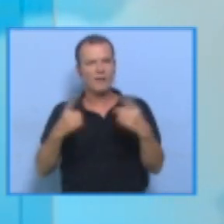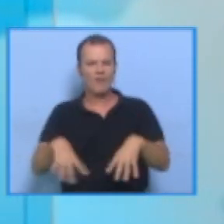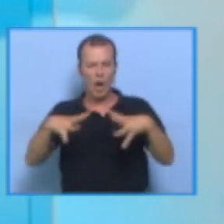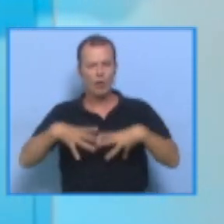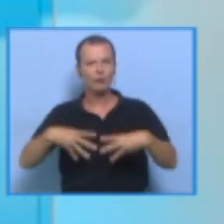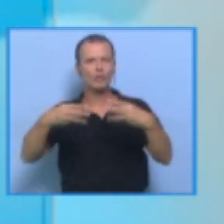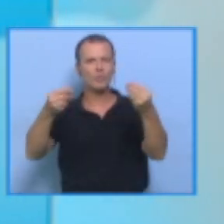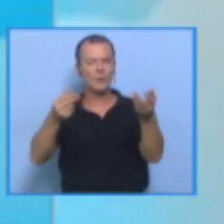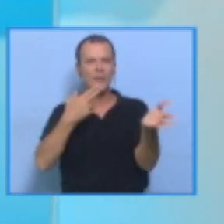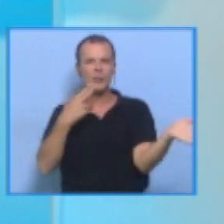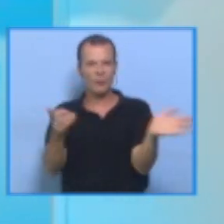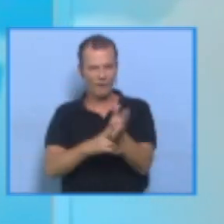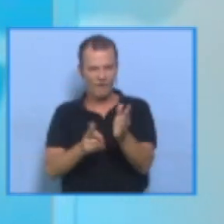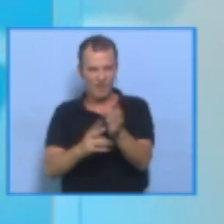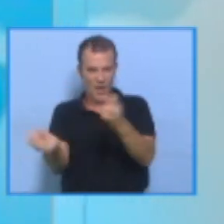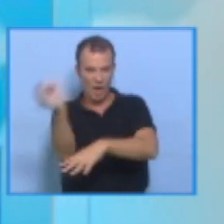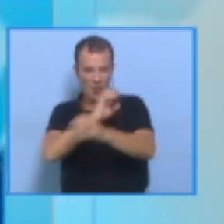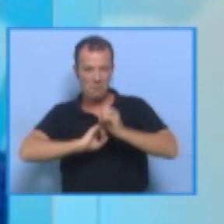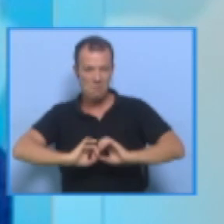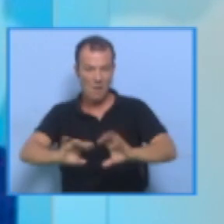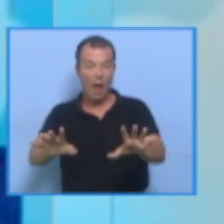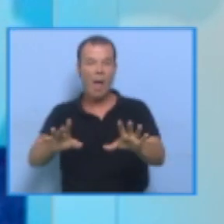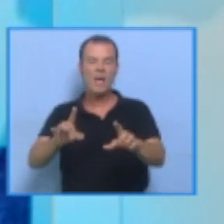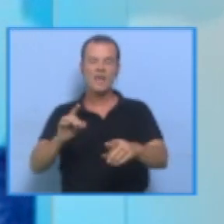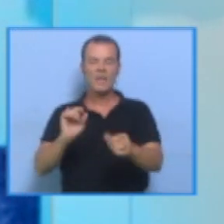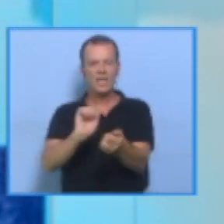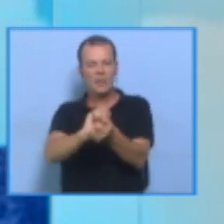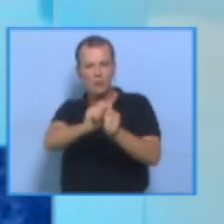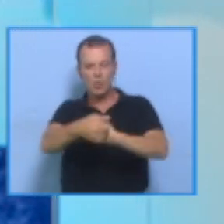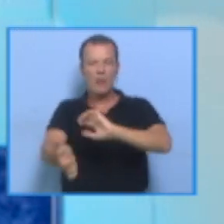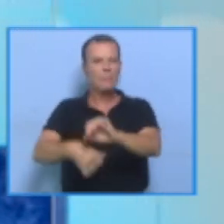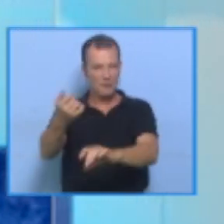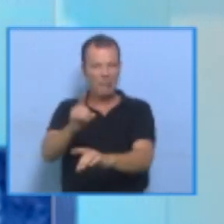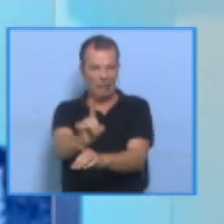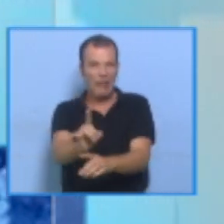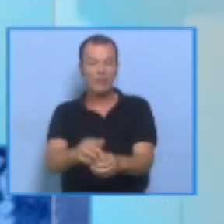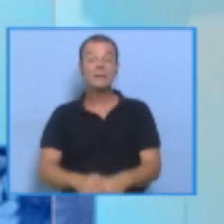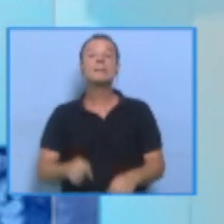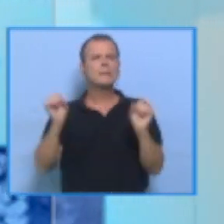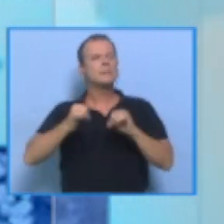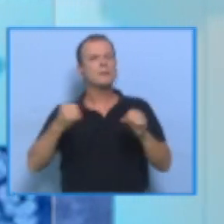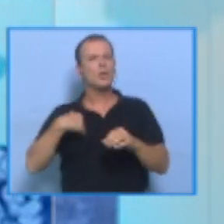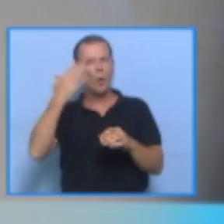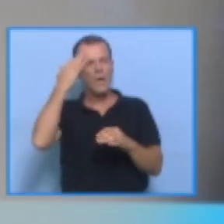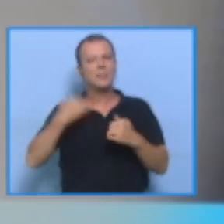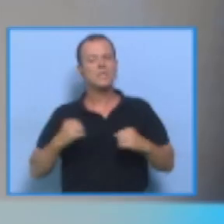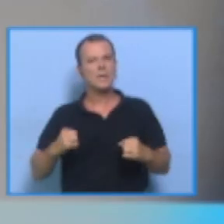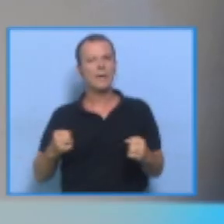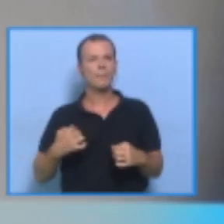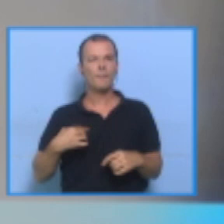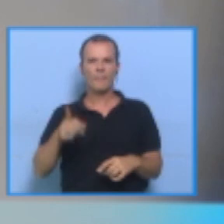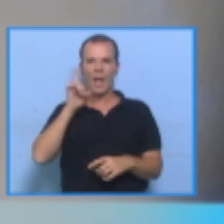espírito da verdadeira Europa e as coisas melhorarem um bocadinho, haver mais atenção. Eu acho que sim. Ela própria disse que ela foi